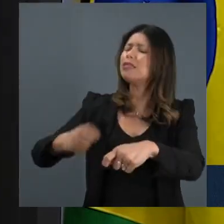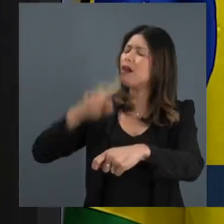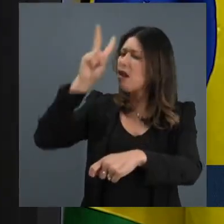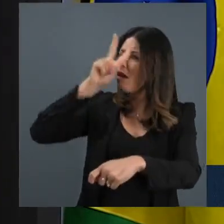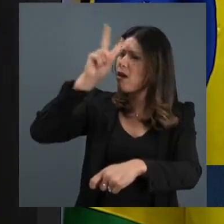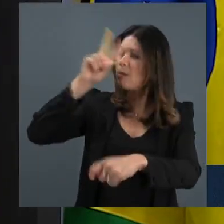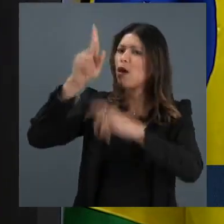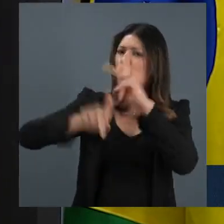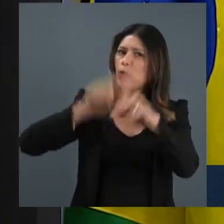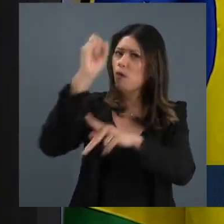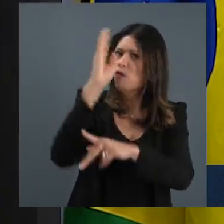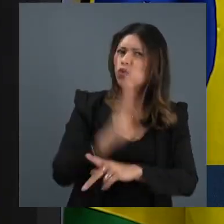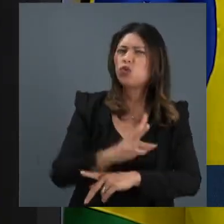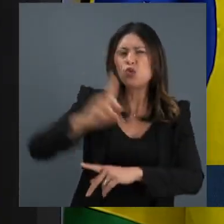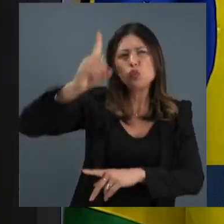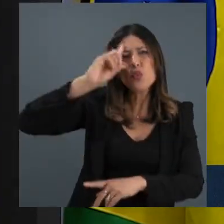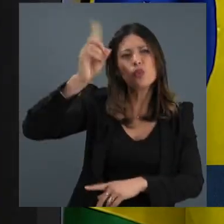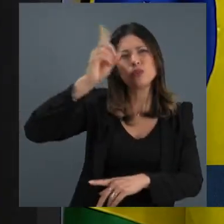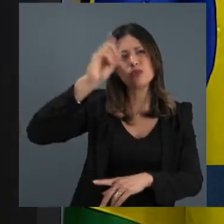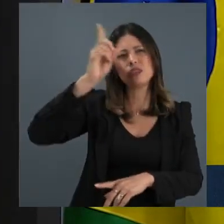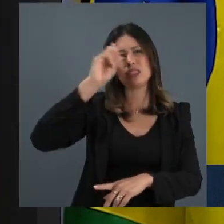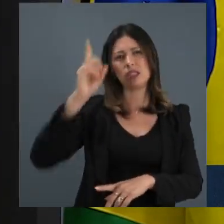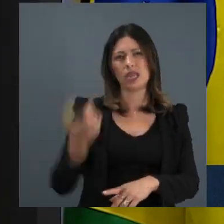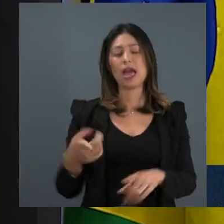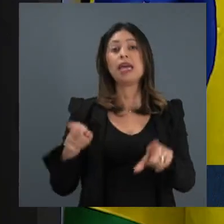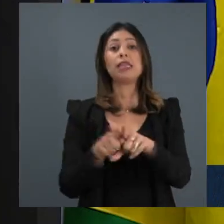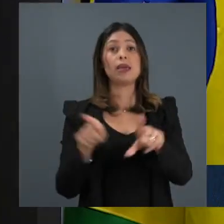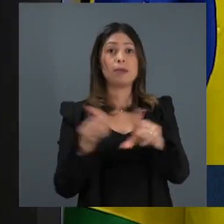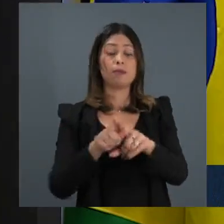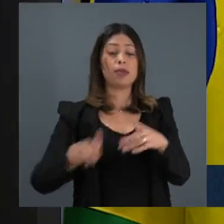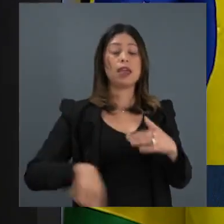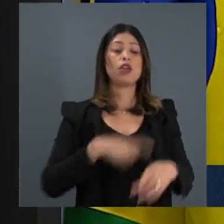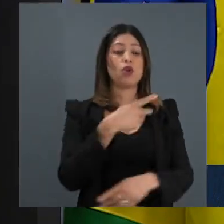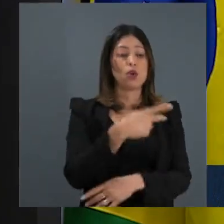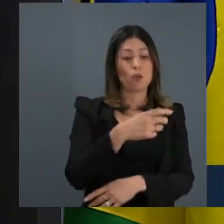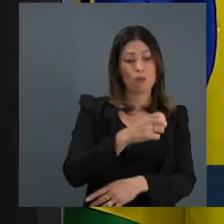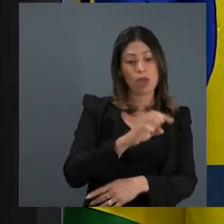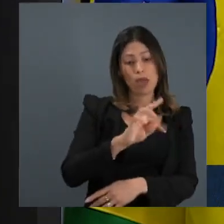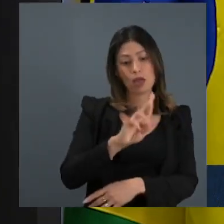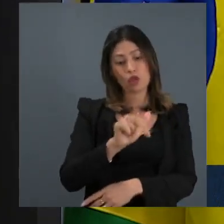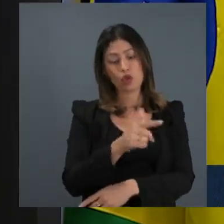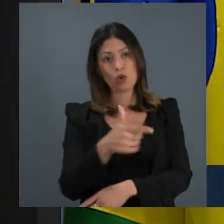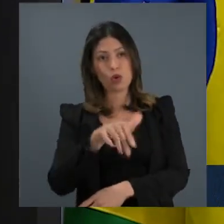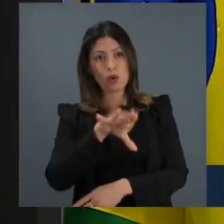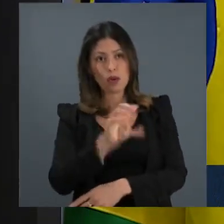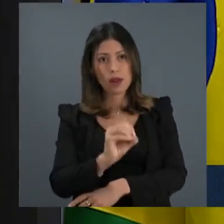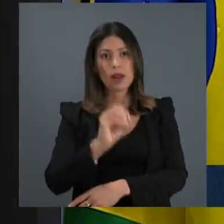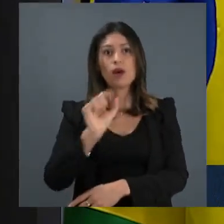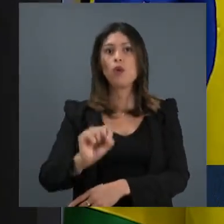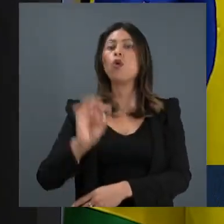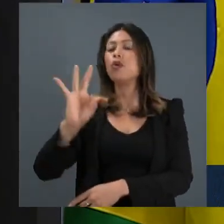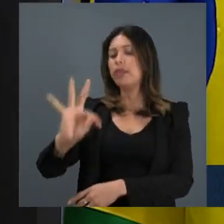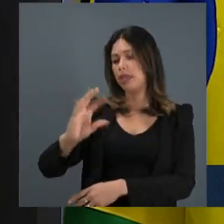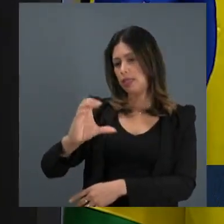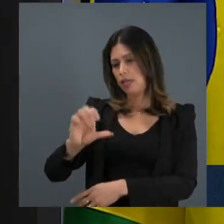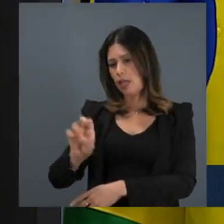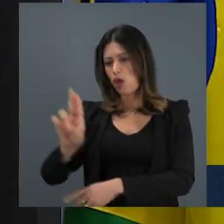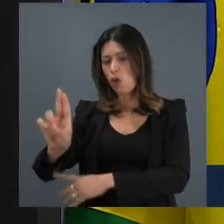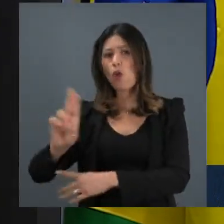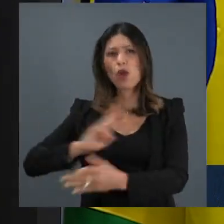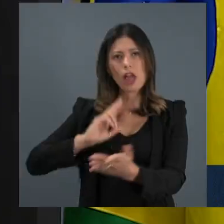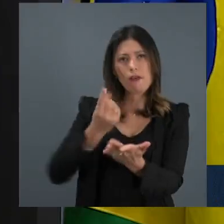O chamado Petrolão, que, segundo o levantamento do próprio TCU, desviou 29